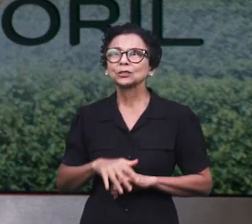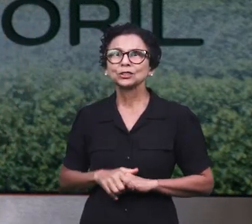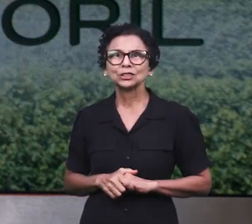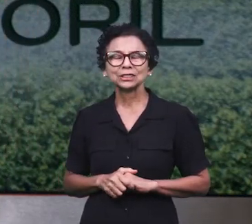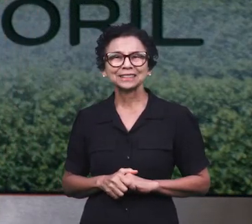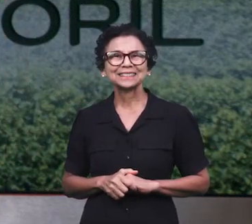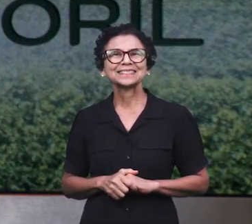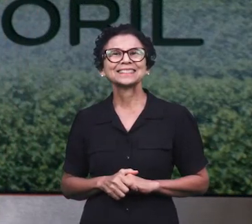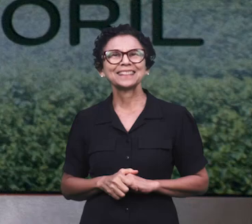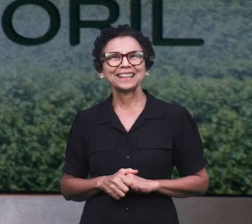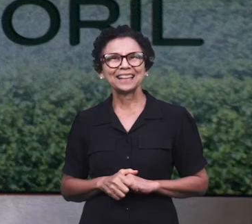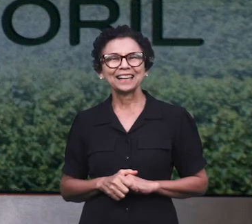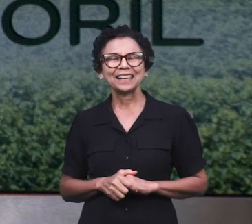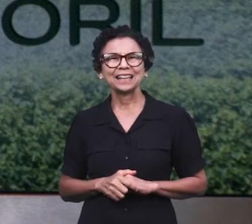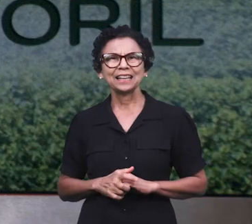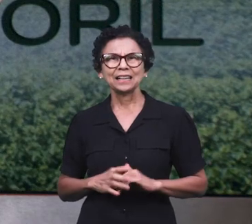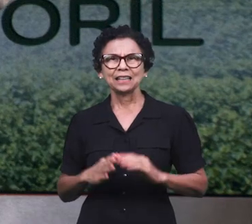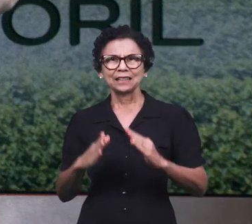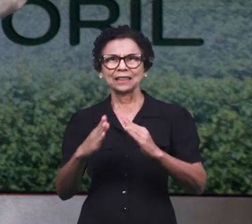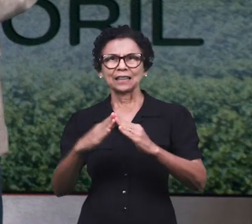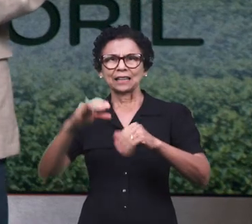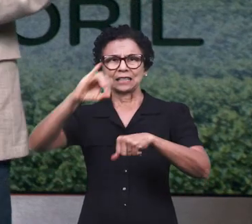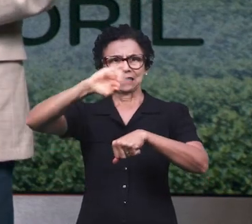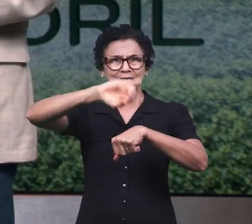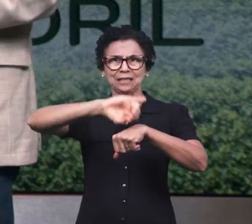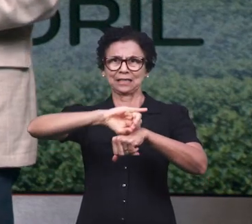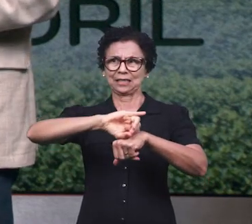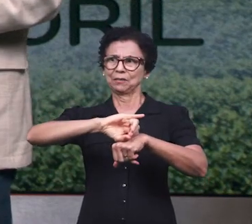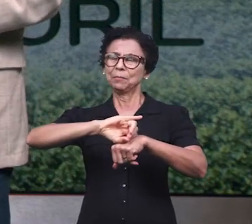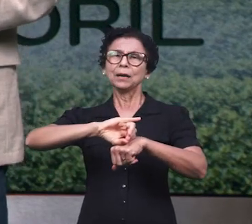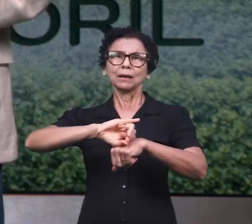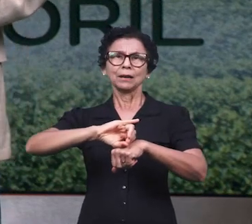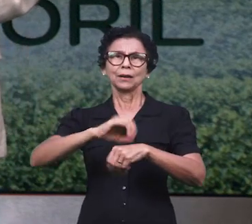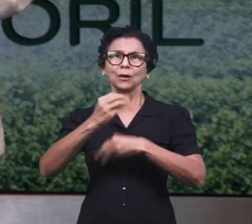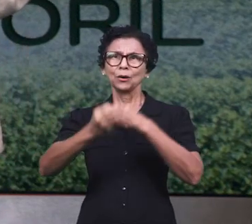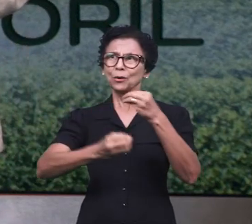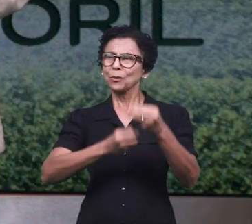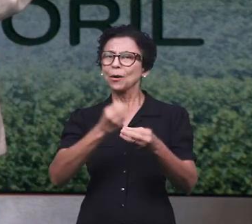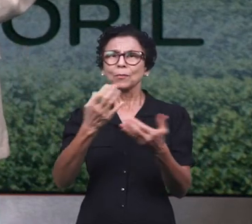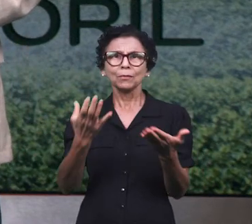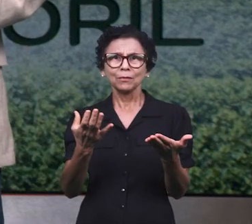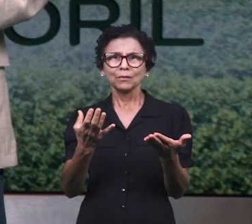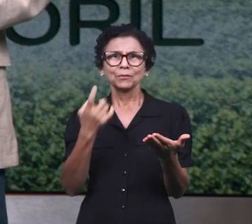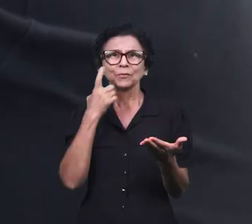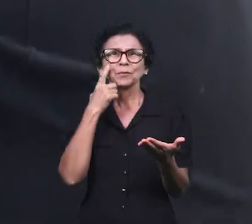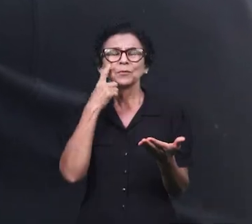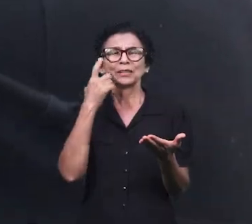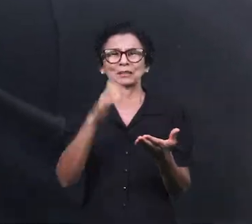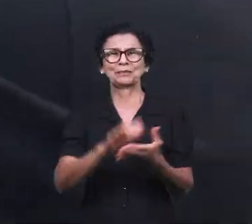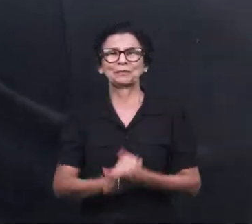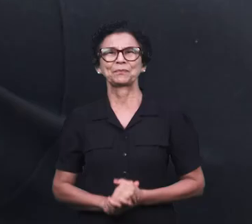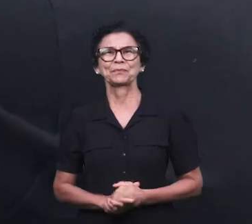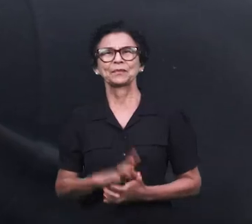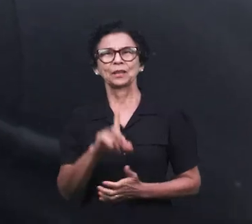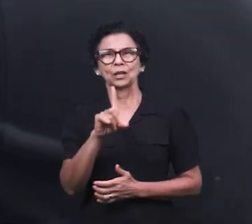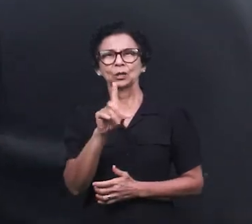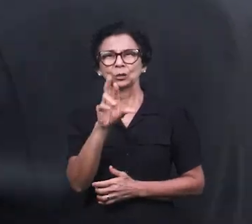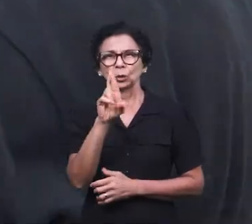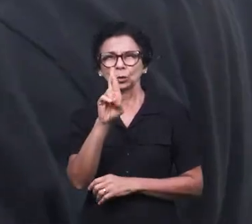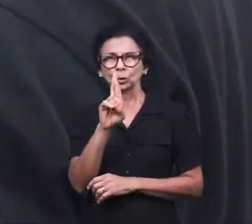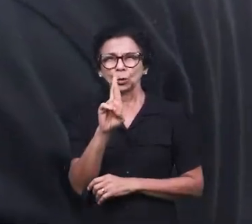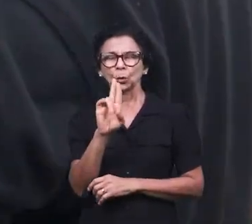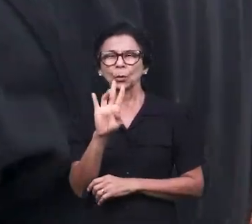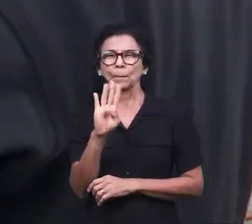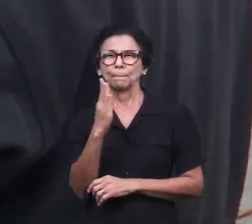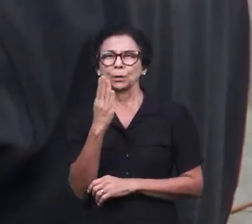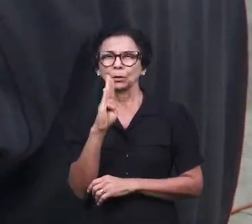João. Vamos ver agora como isso foi possível. Veja a reportagem feita pela nossa equipe. O doutor em Biologia